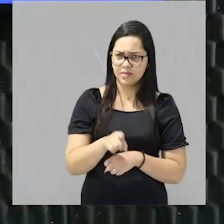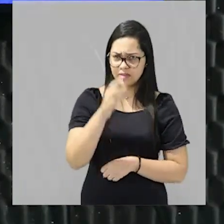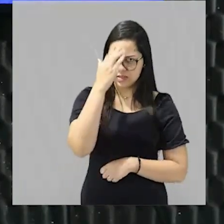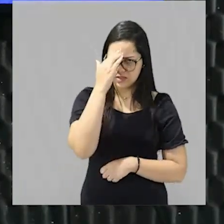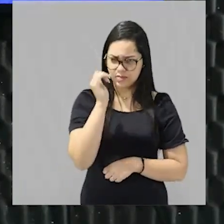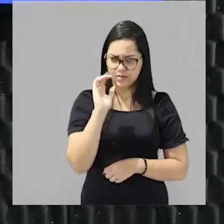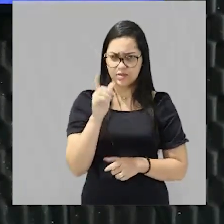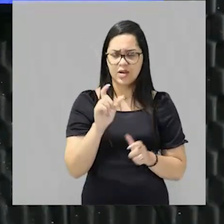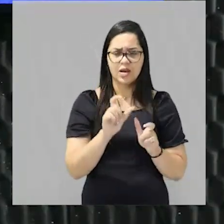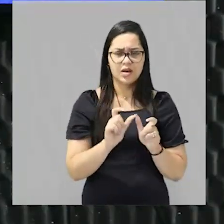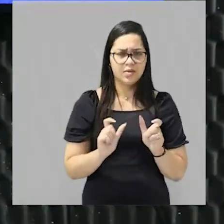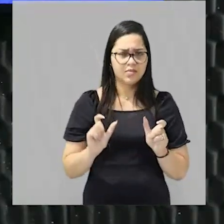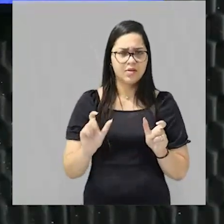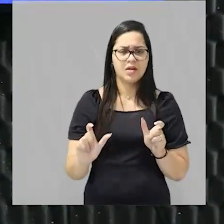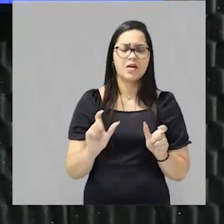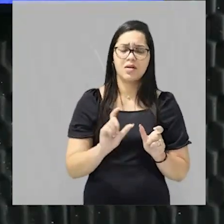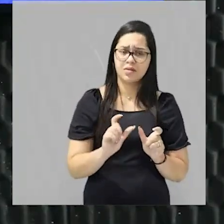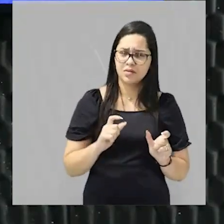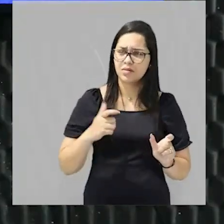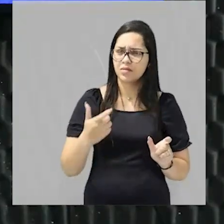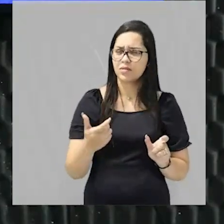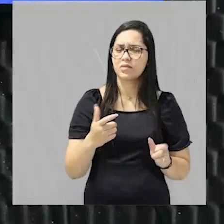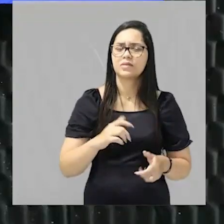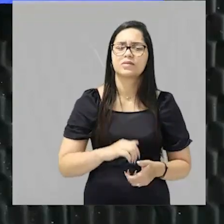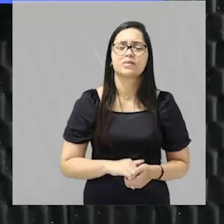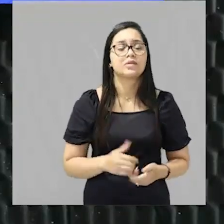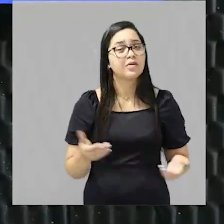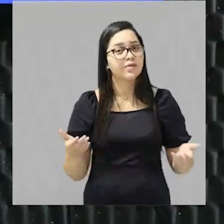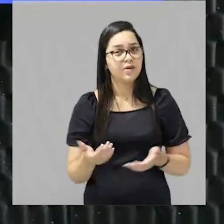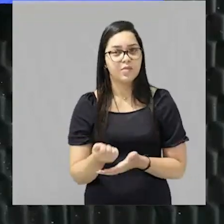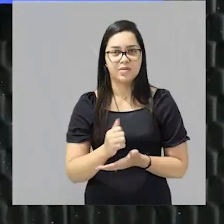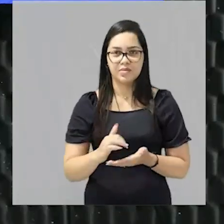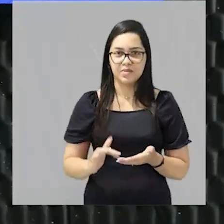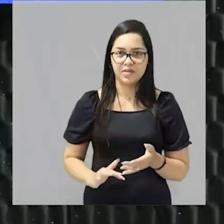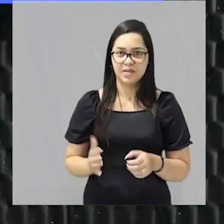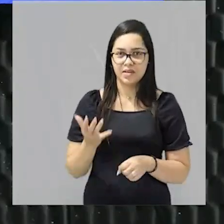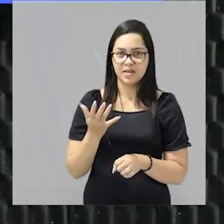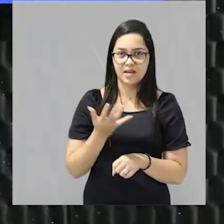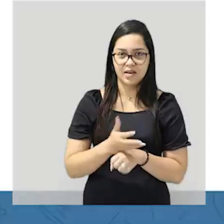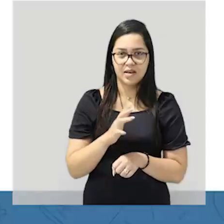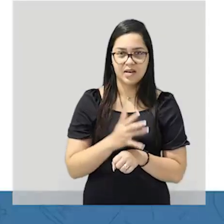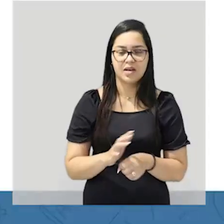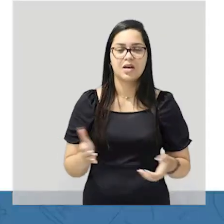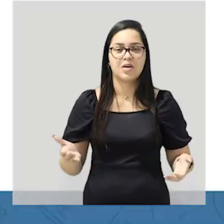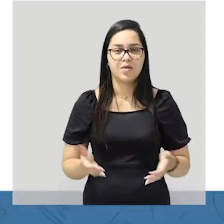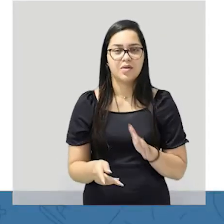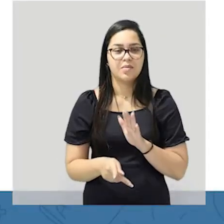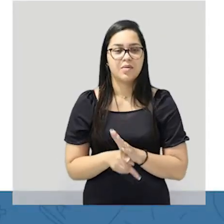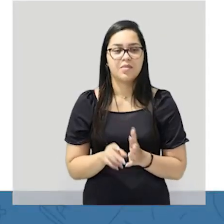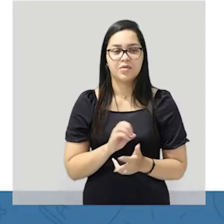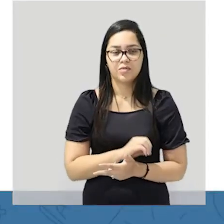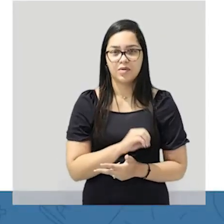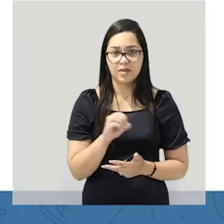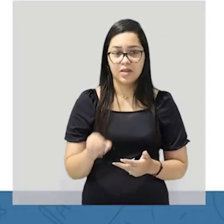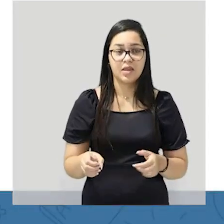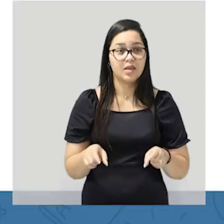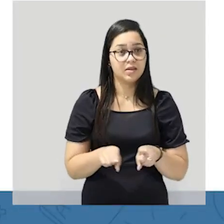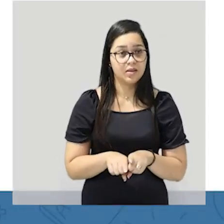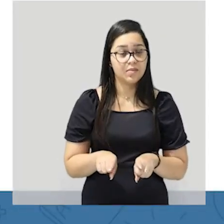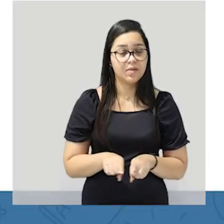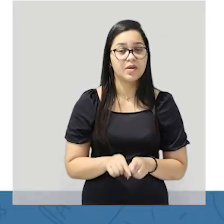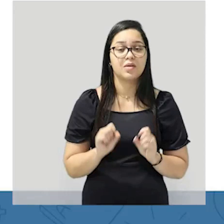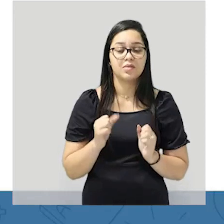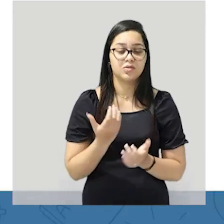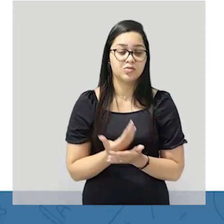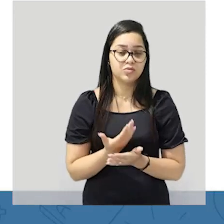melão. Verdura é hiperônimo de alface e agrião. Ferramenta é hiperônimo de alicate. Deu um exemplo aqui, né? Fruto, por